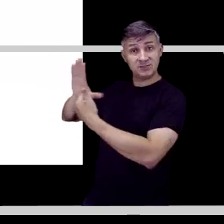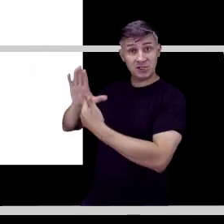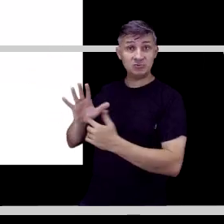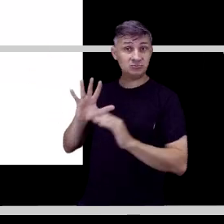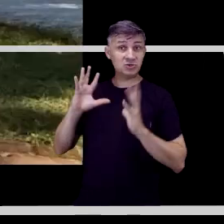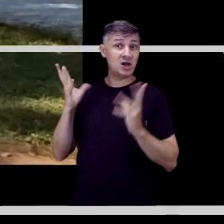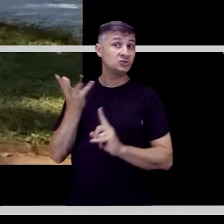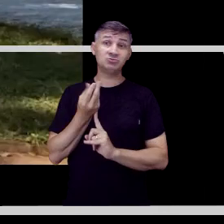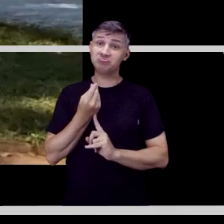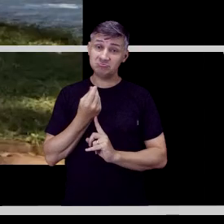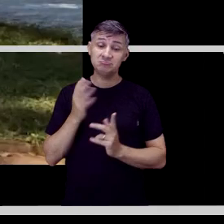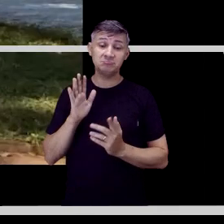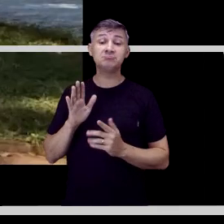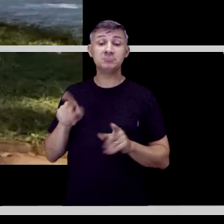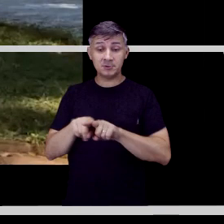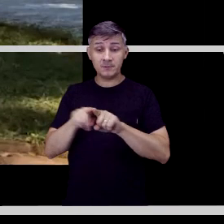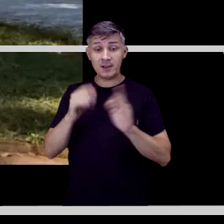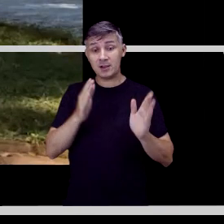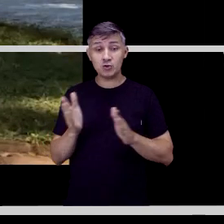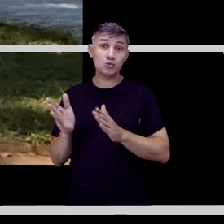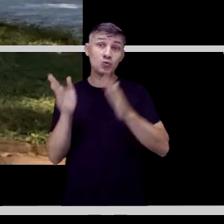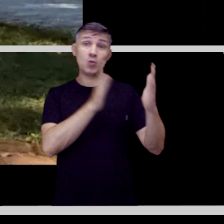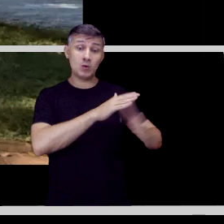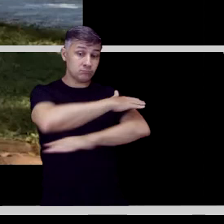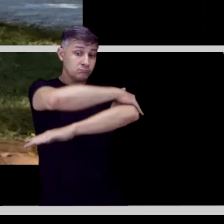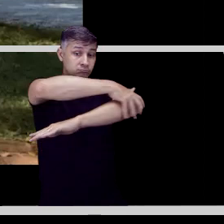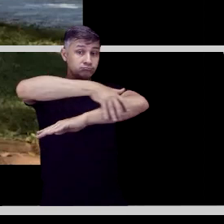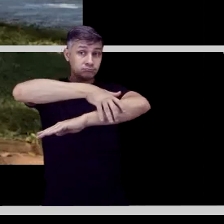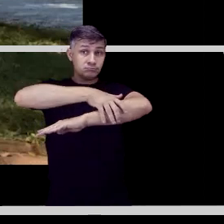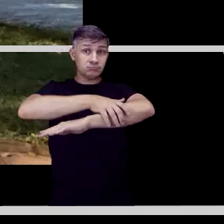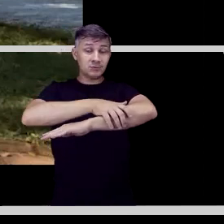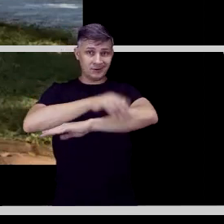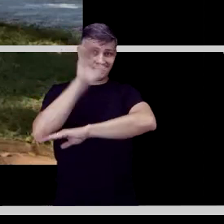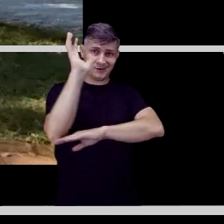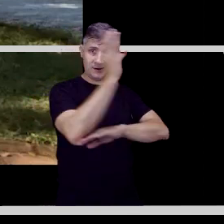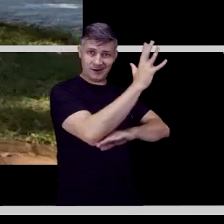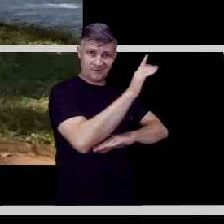apresentações ao longo da praça, e do lado oposto, quando se chega do Parque da Luz,